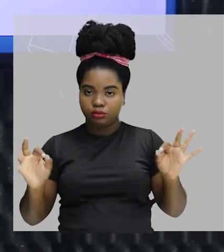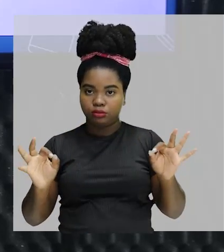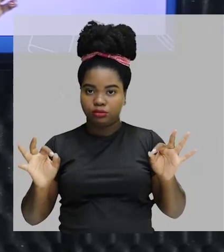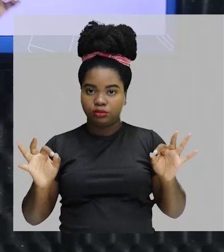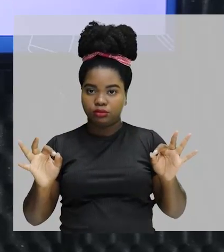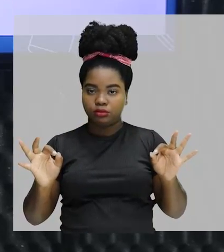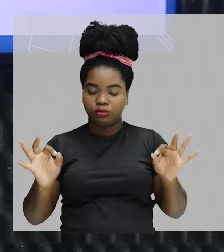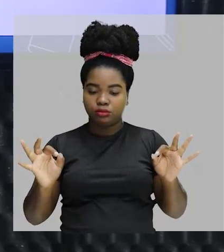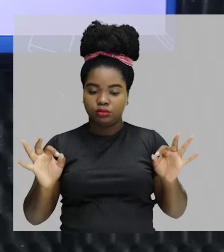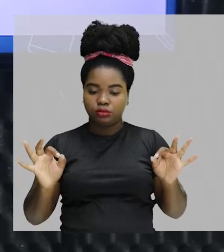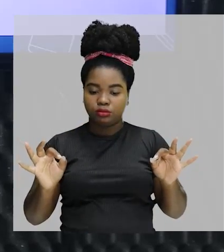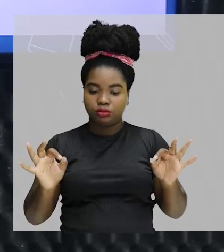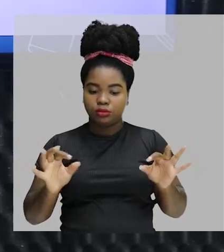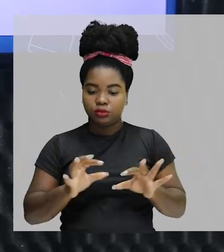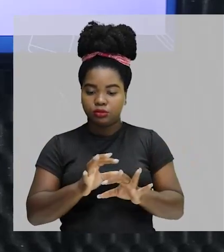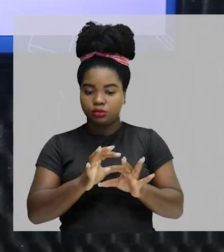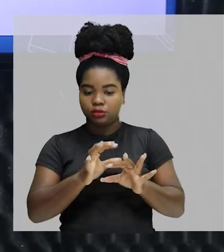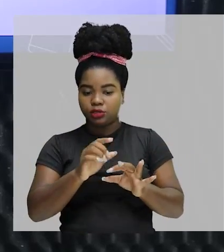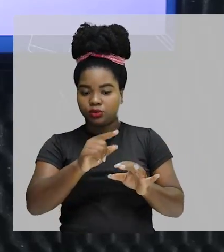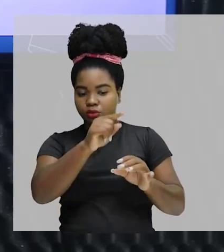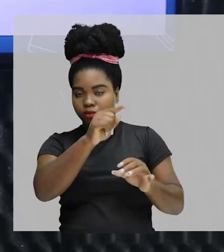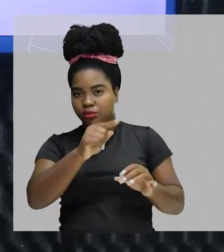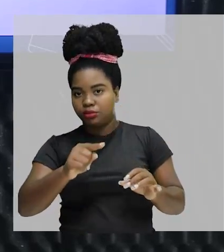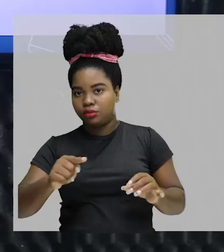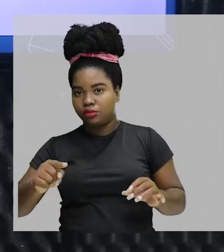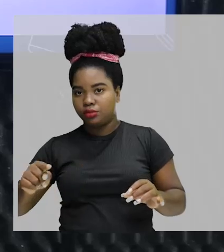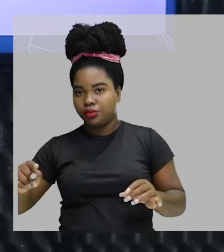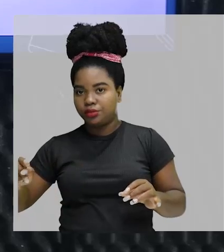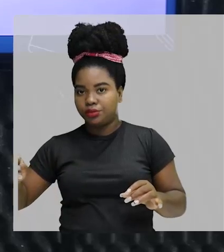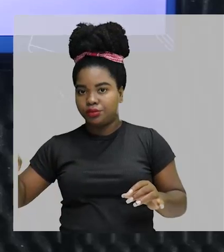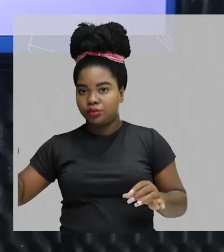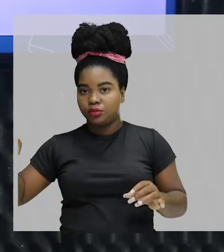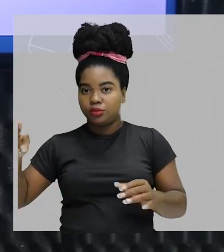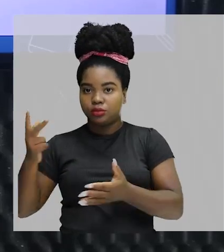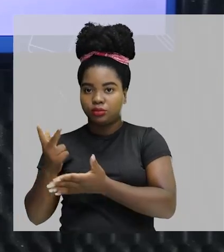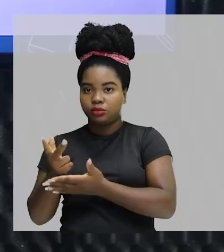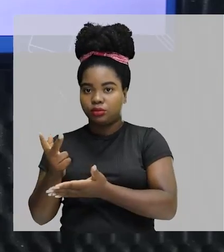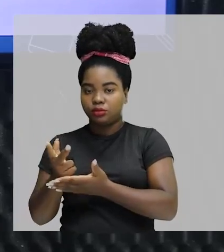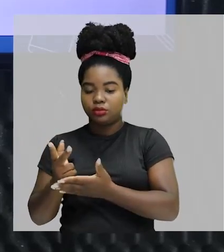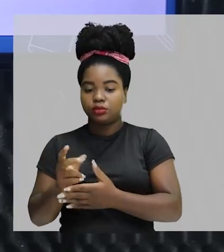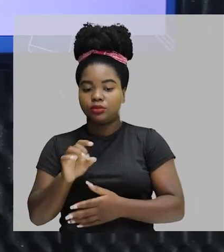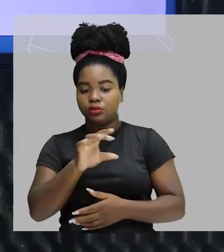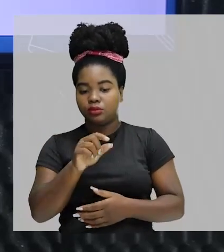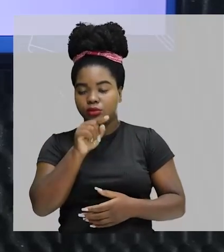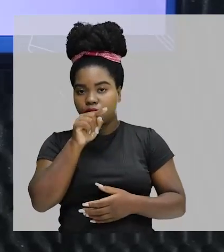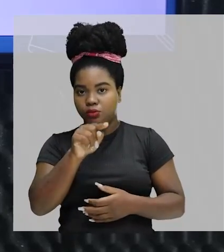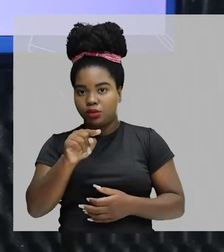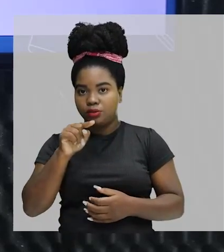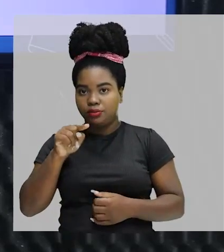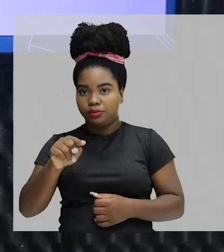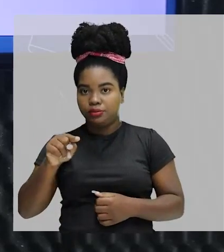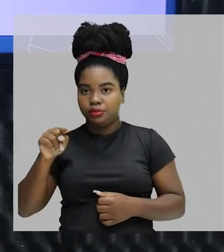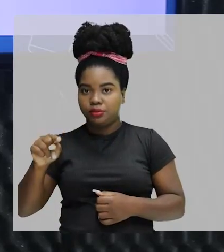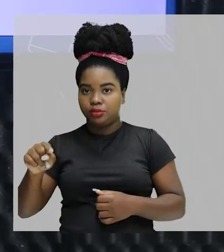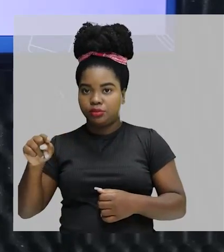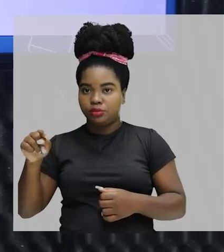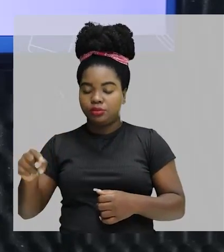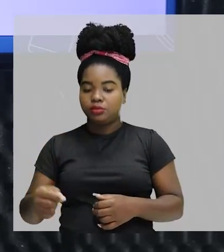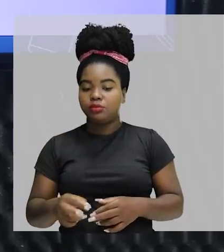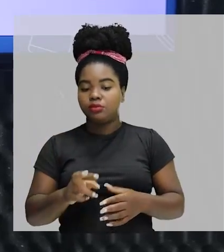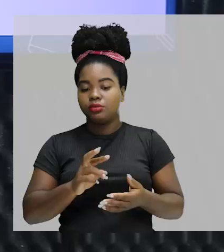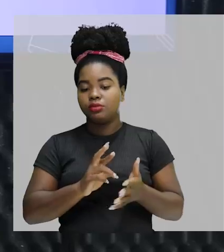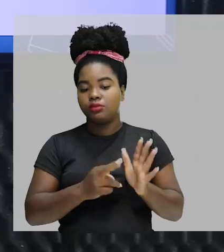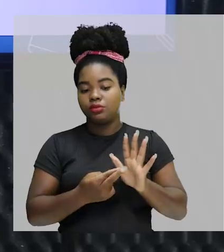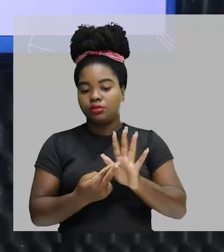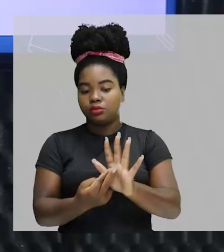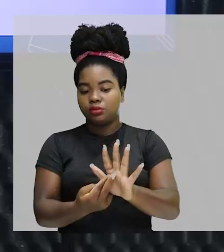uma linha contínua, aonde, né, cada pontinho desses aqui, ó, representa o valor desse automóvel